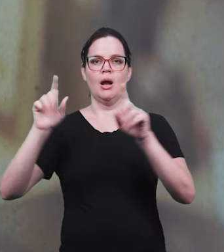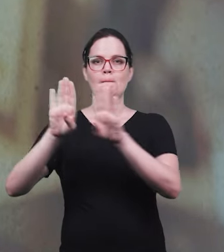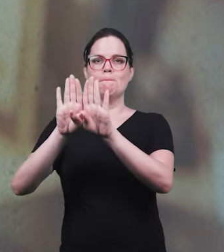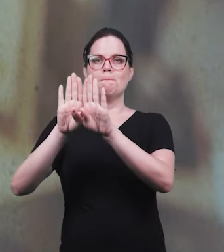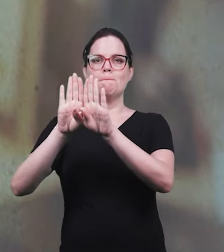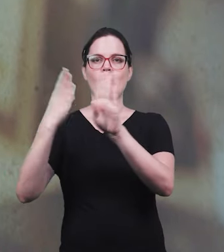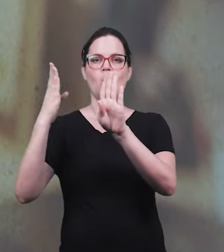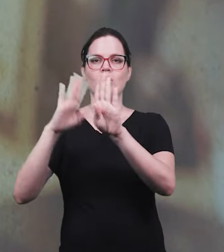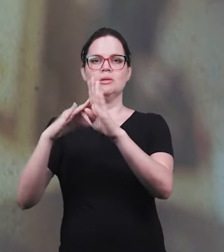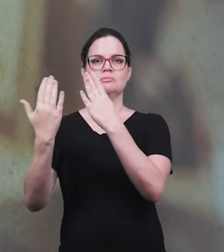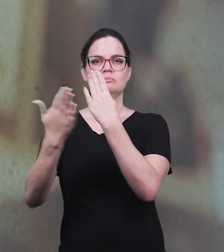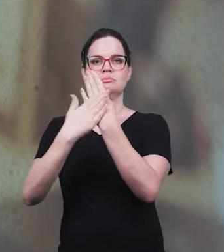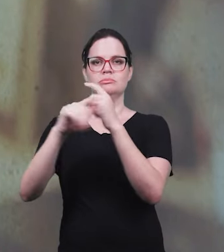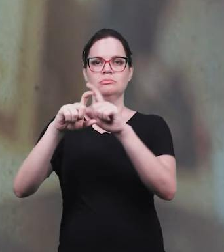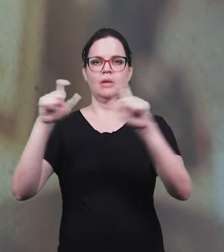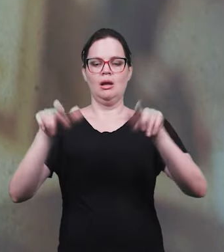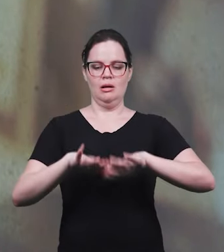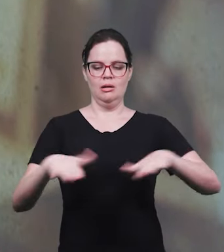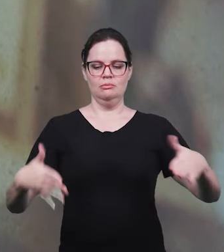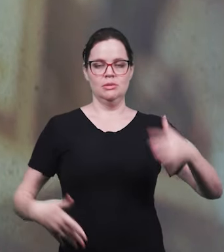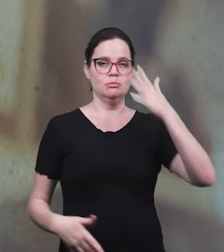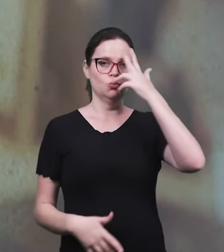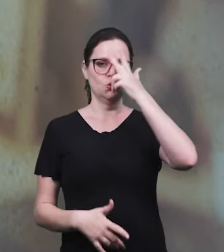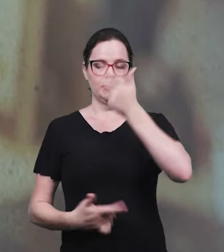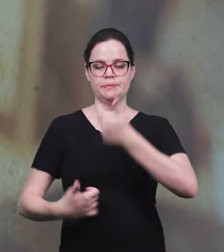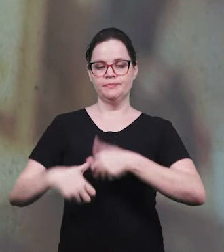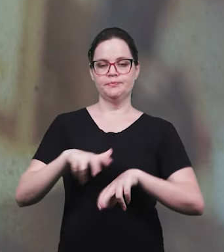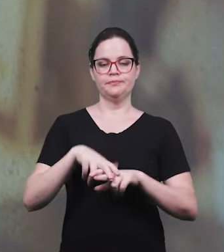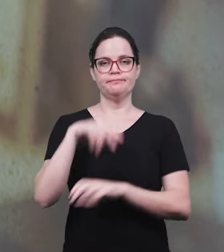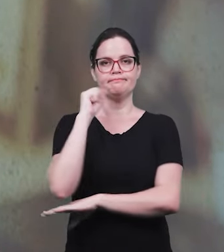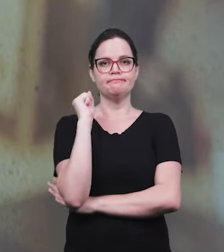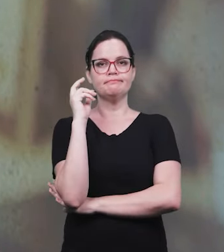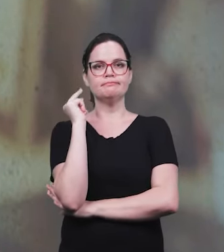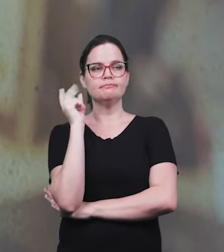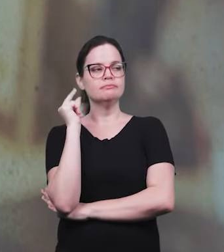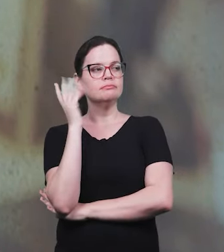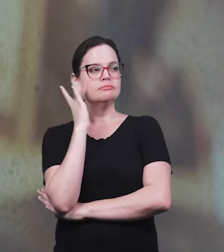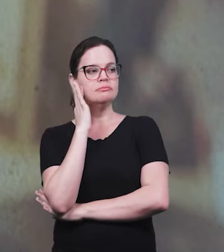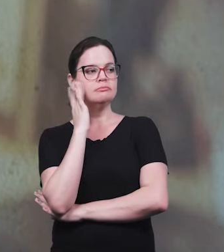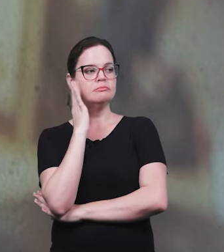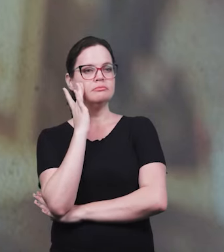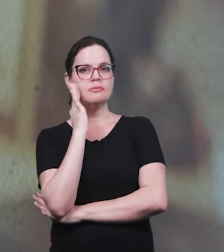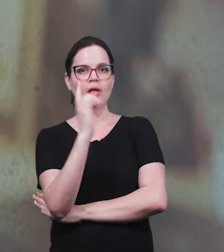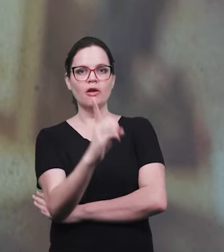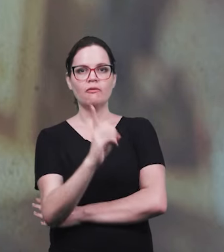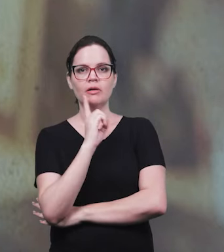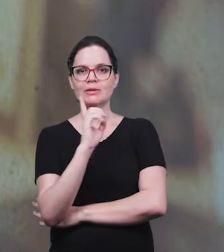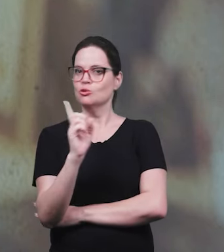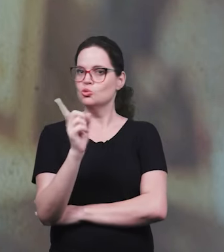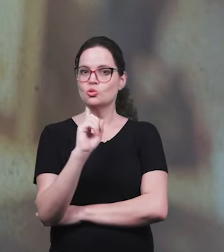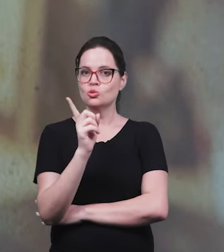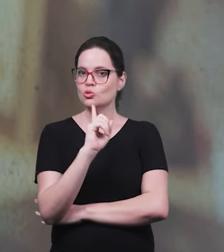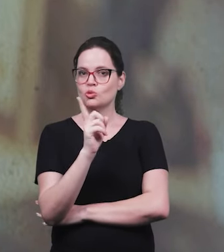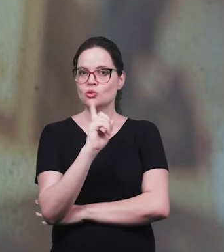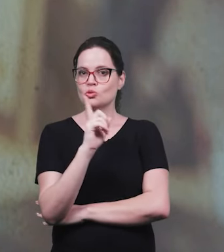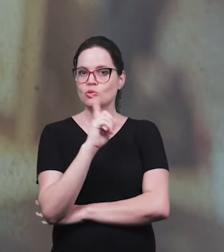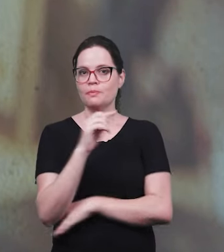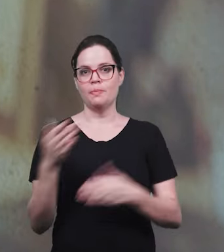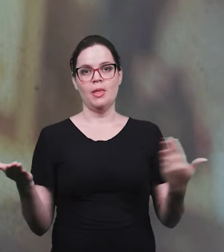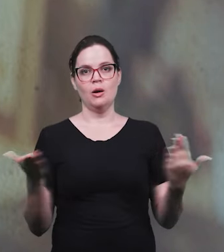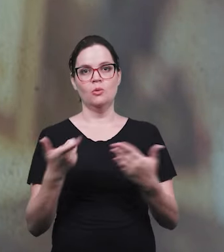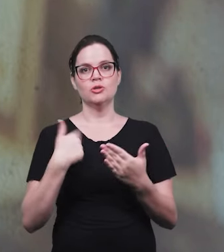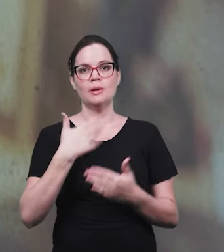porta, colocar uma mesa bonita e uma cadeira e achar que todo mundo vai entrar no escritório. É o contrário. Hoje é muito mais